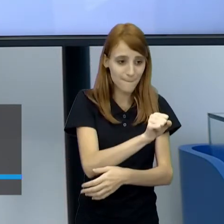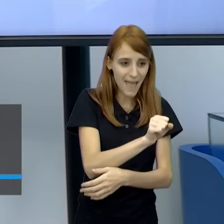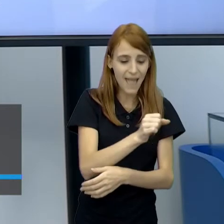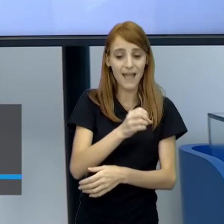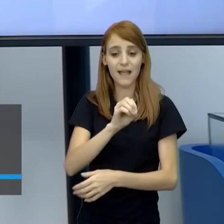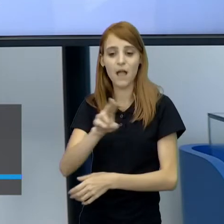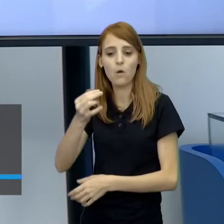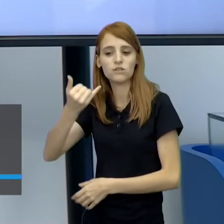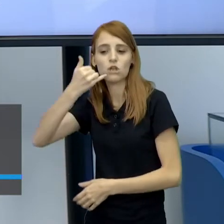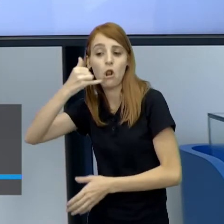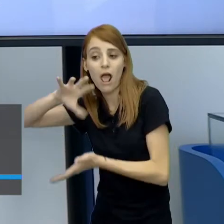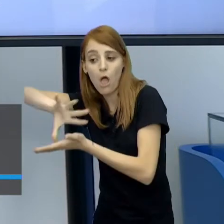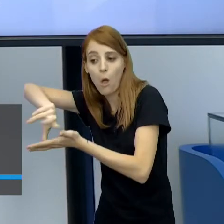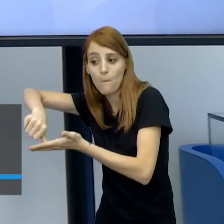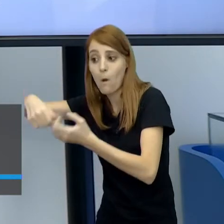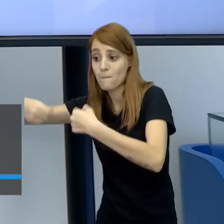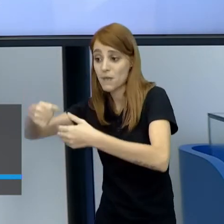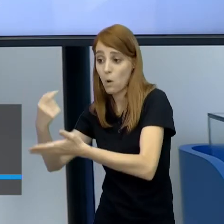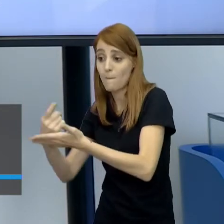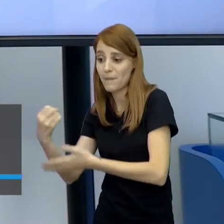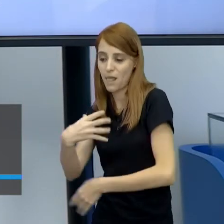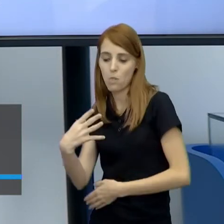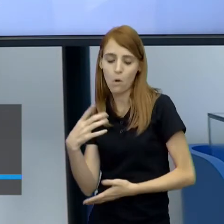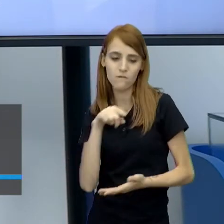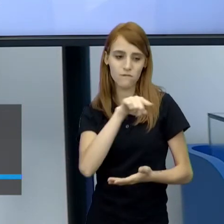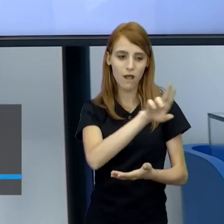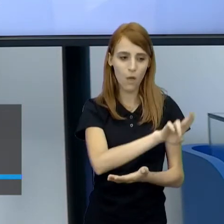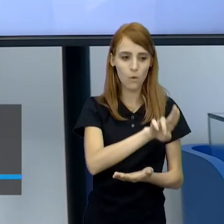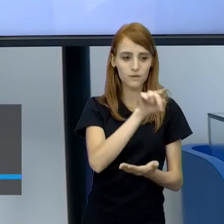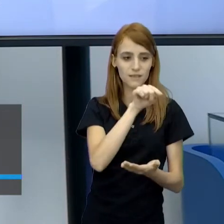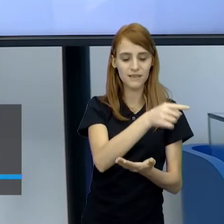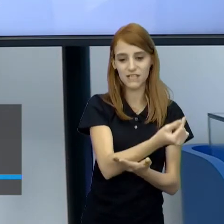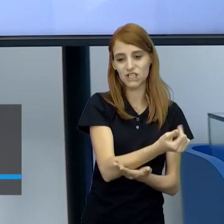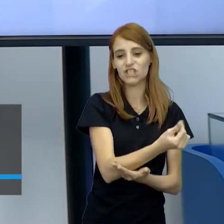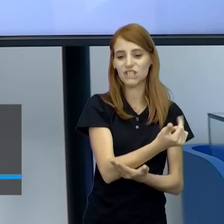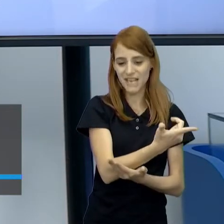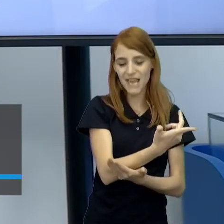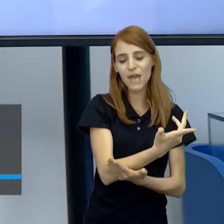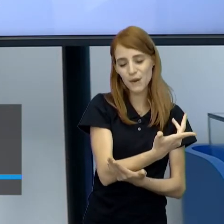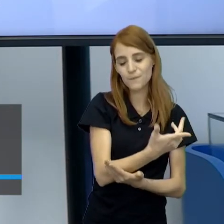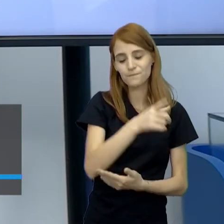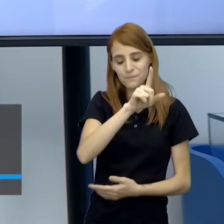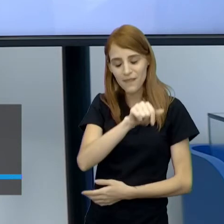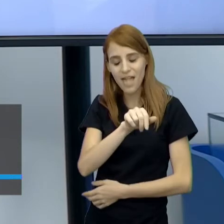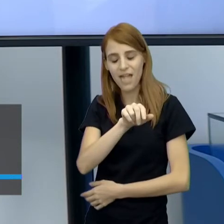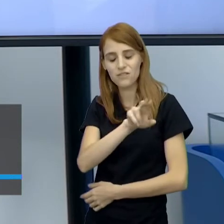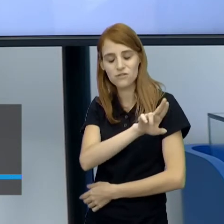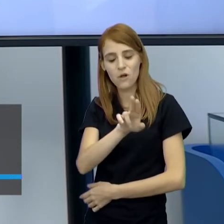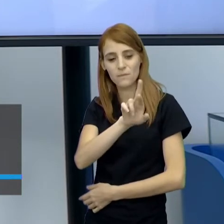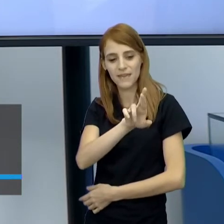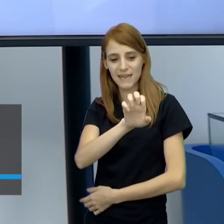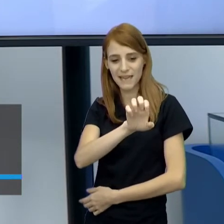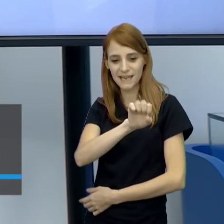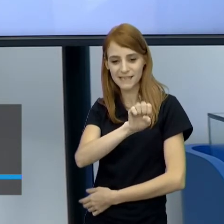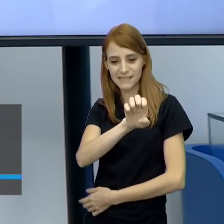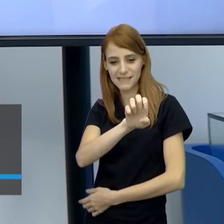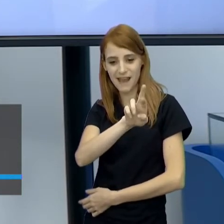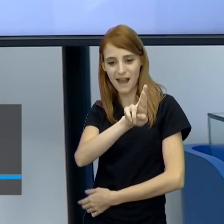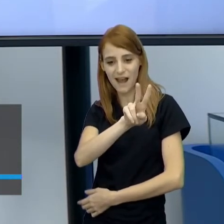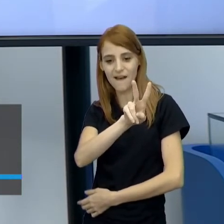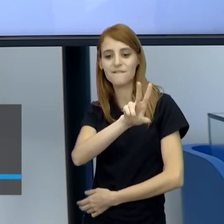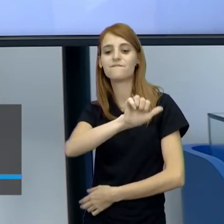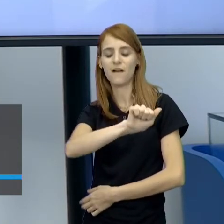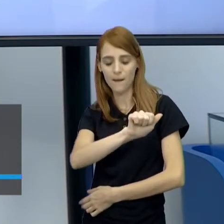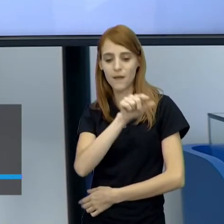de trabalho. Então essas pequenas coisas que não estavam previstos no nosso orçamento, mas ele foi realizado.